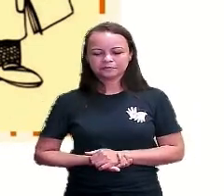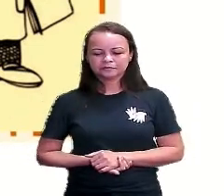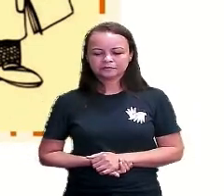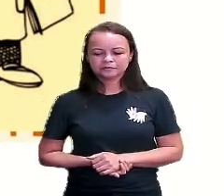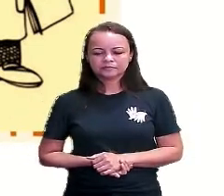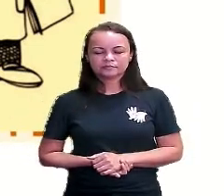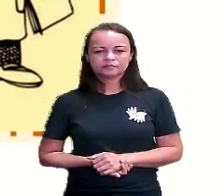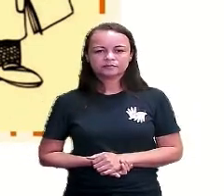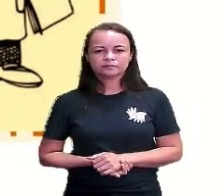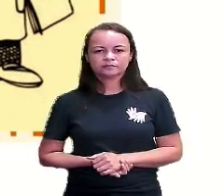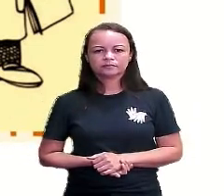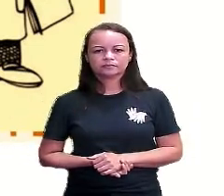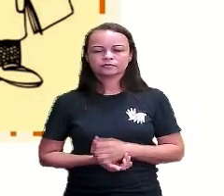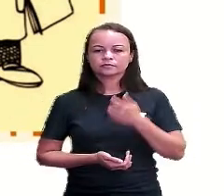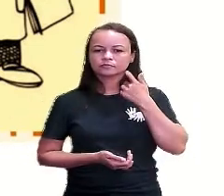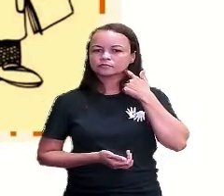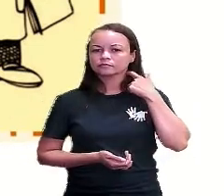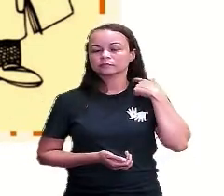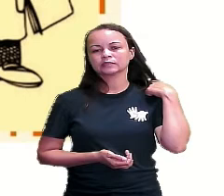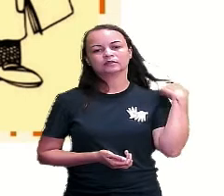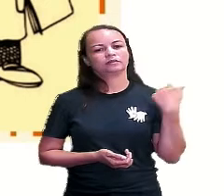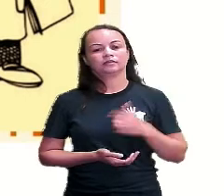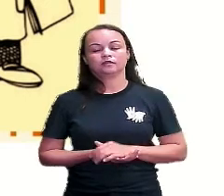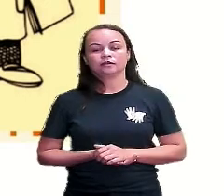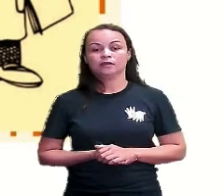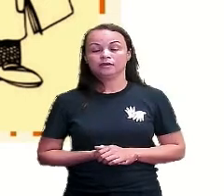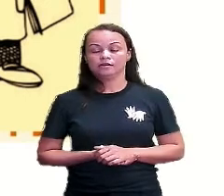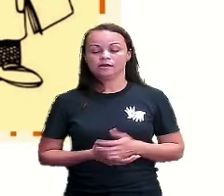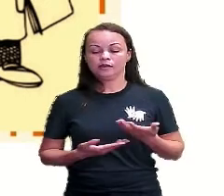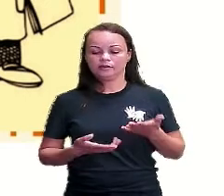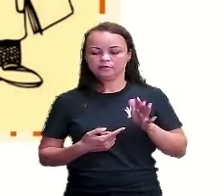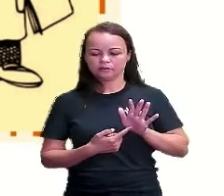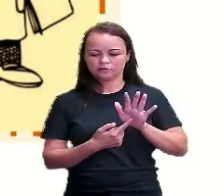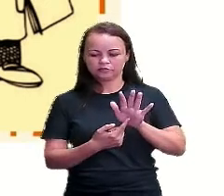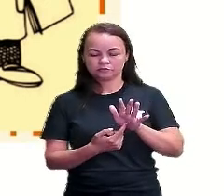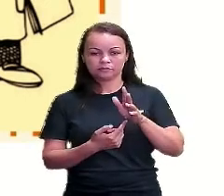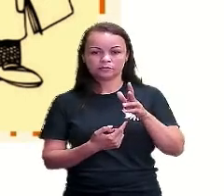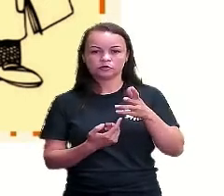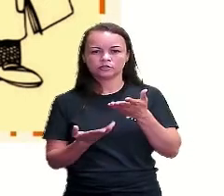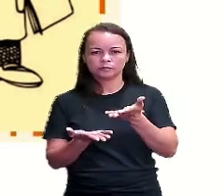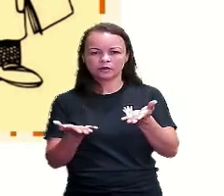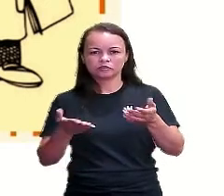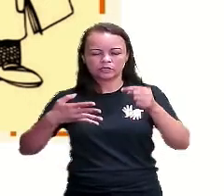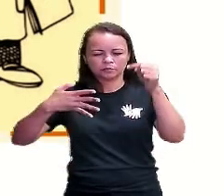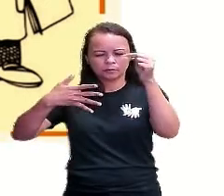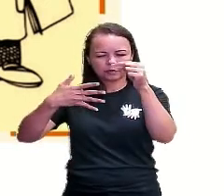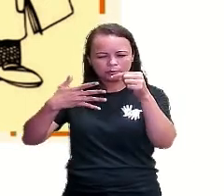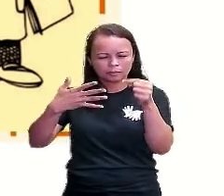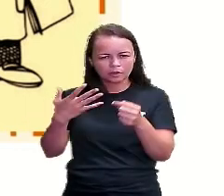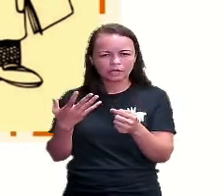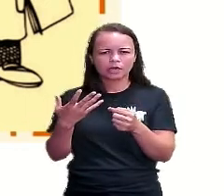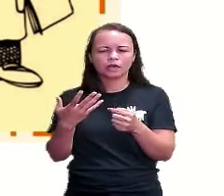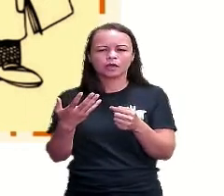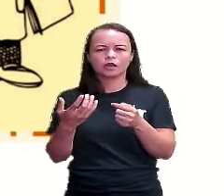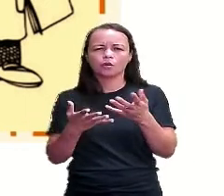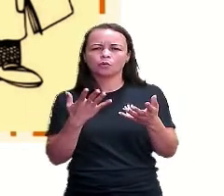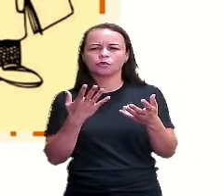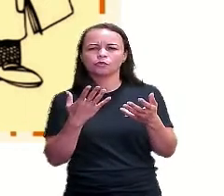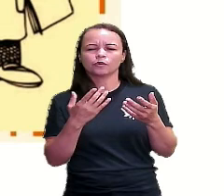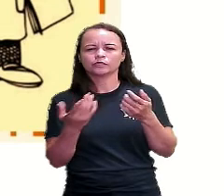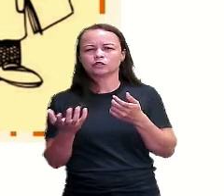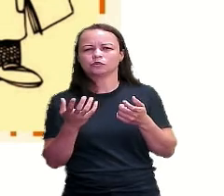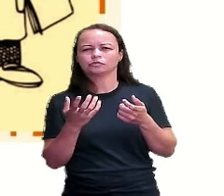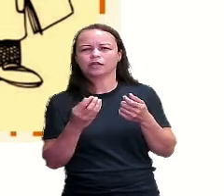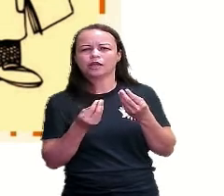aí. E aí eu gostaria de destacar para vocês algumas alterações